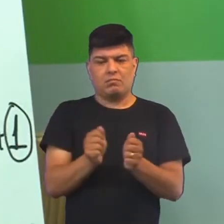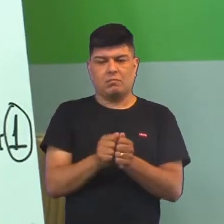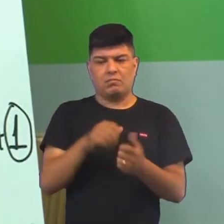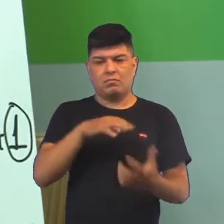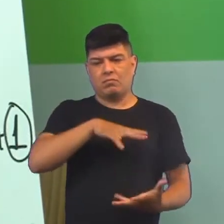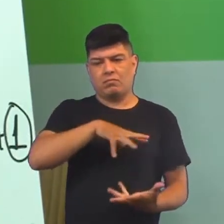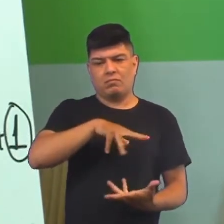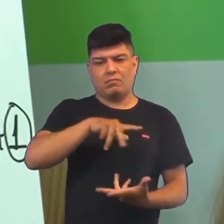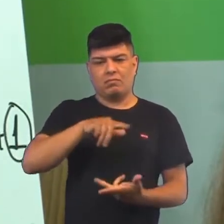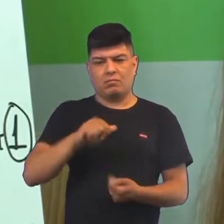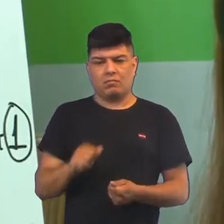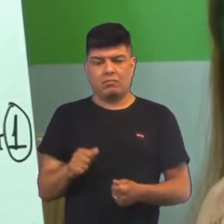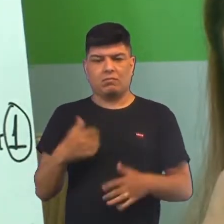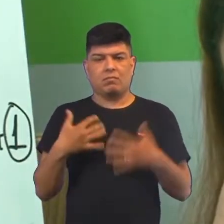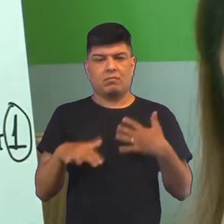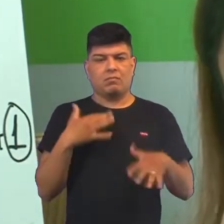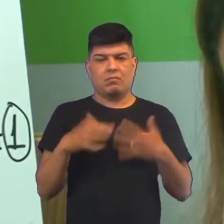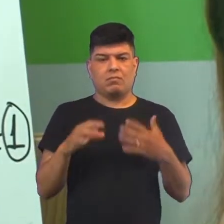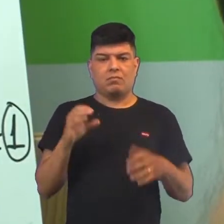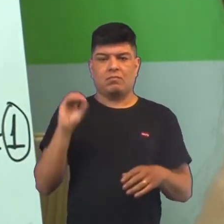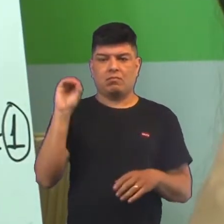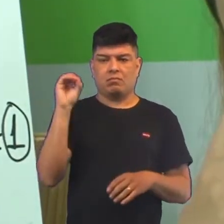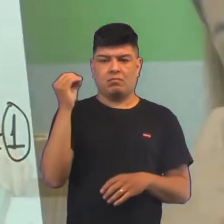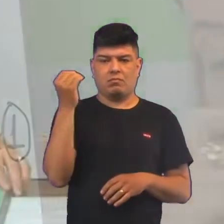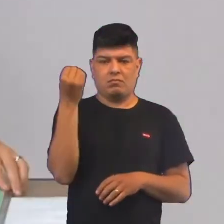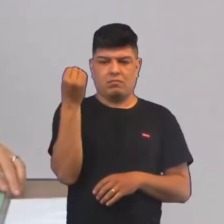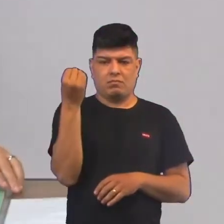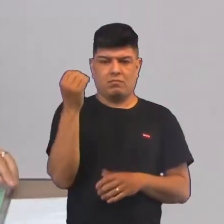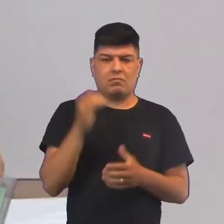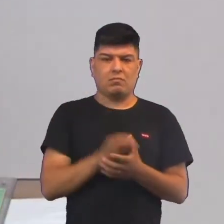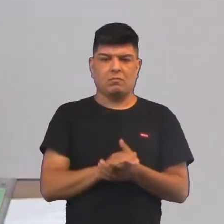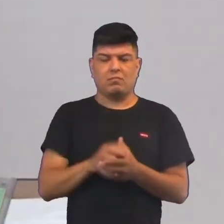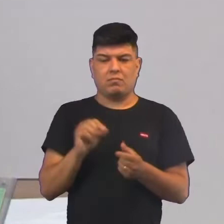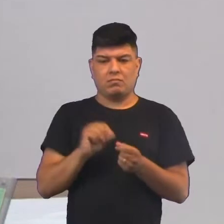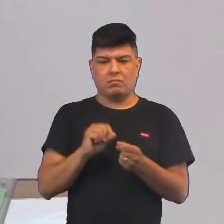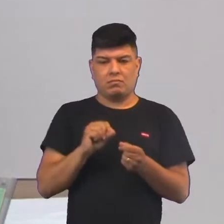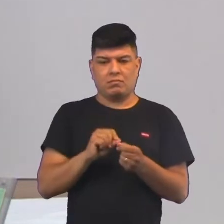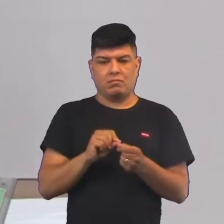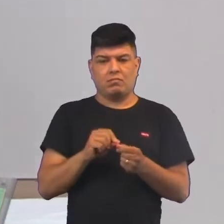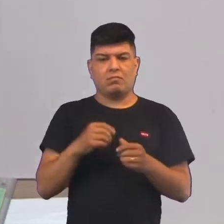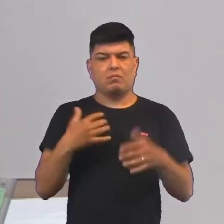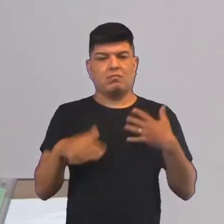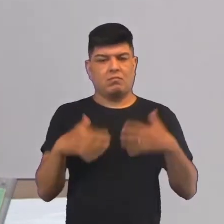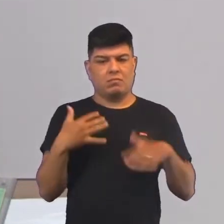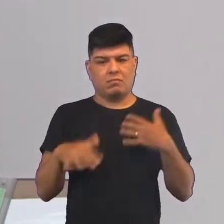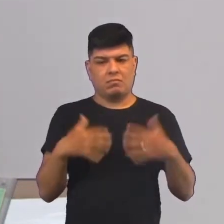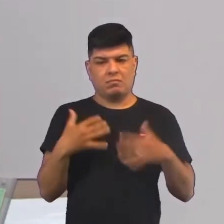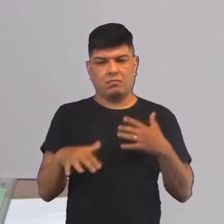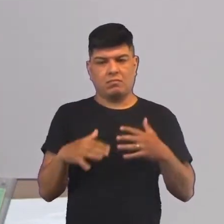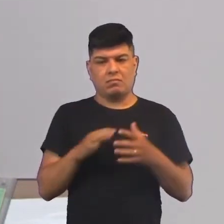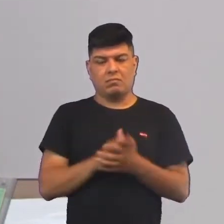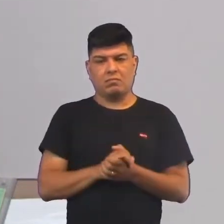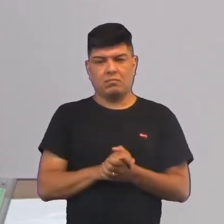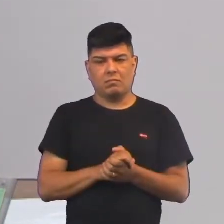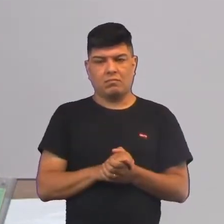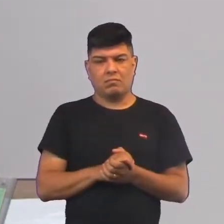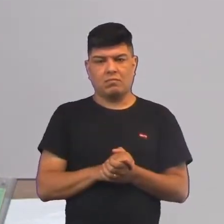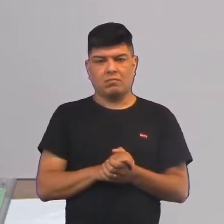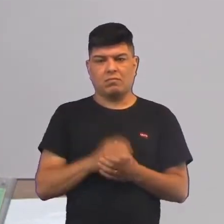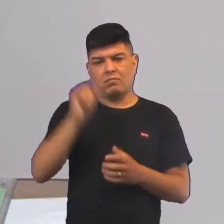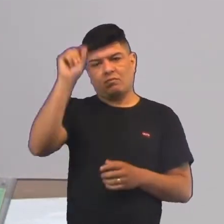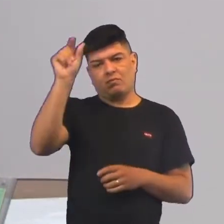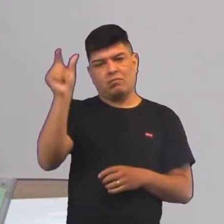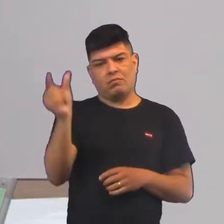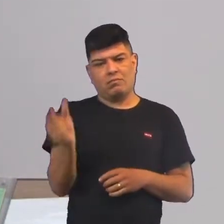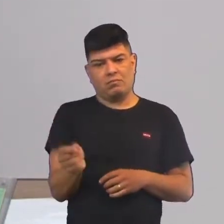Terra, que é o movimento da rotação, o movimento que a Lua realiza. E esse movimento que a Lua gira